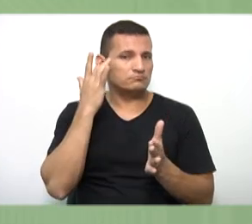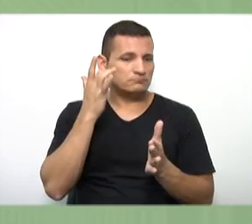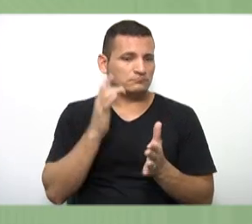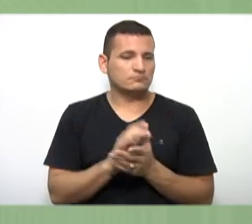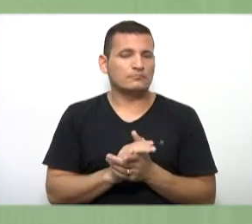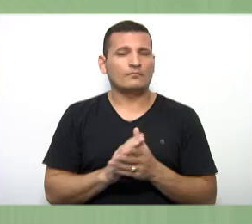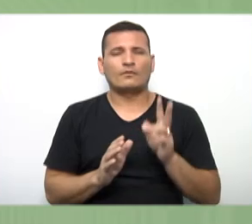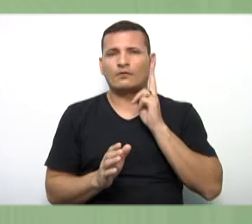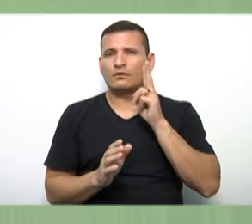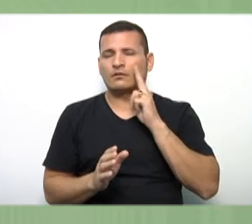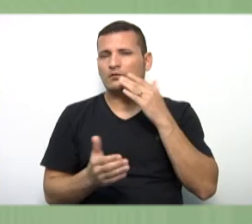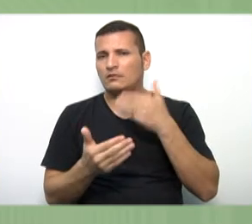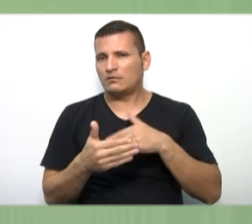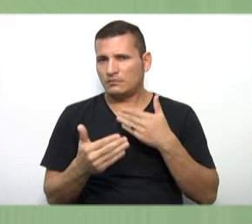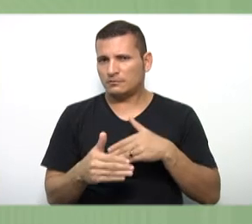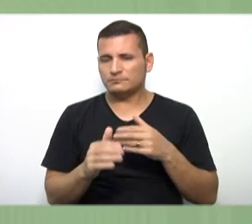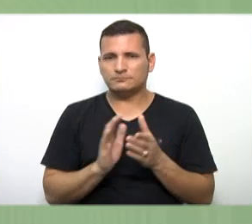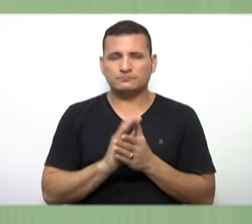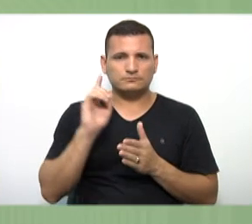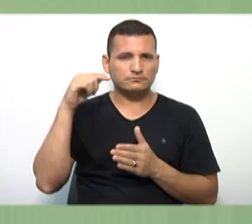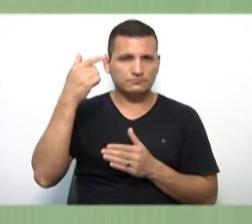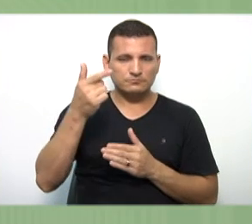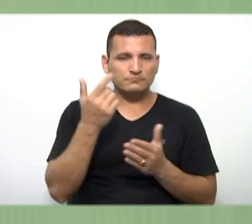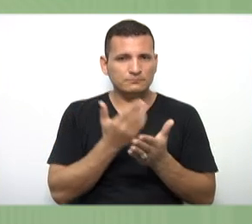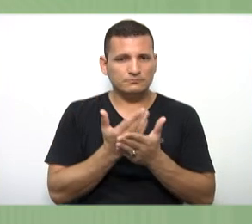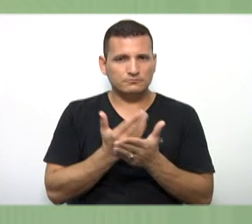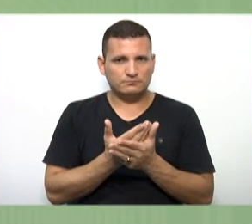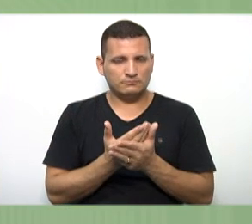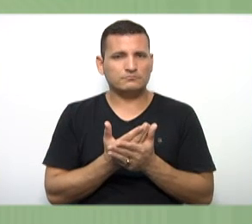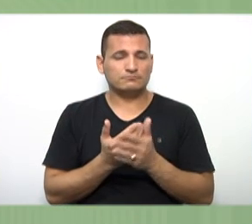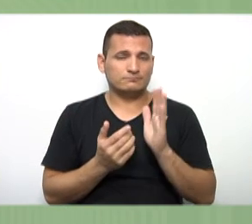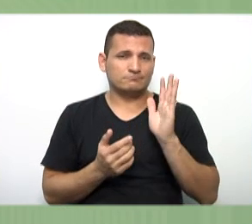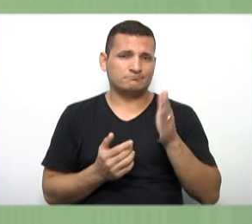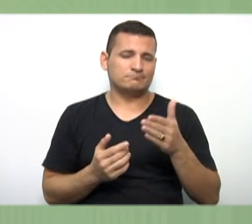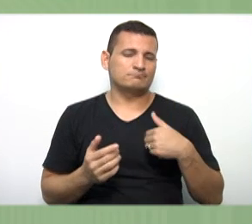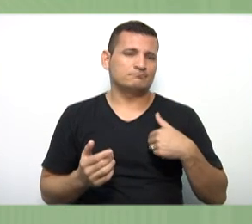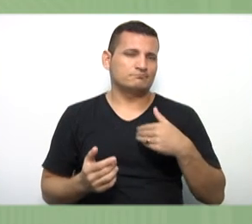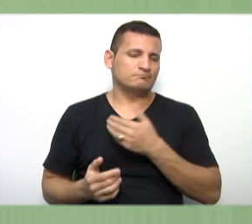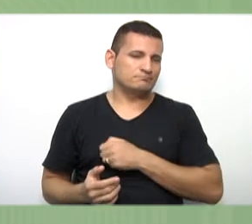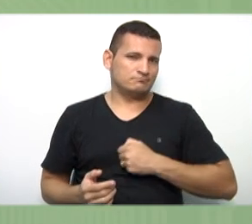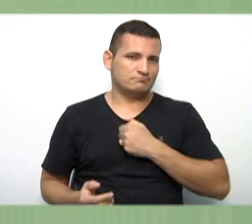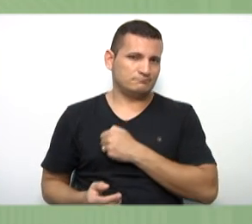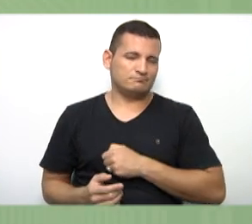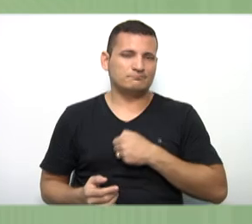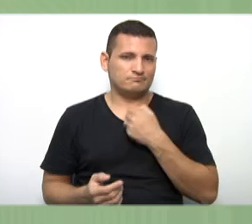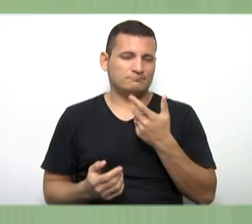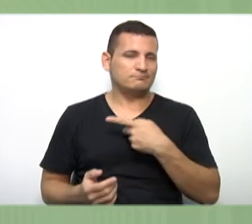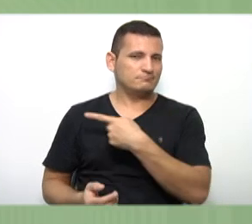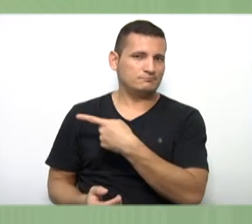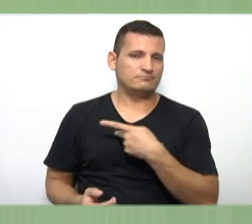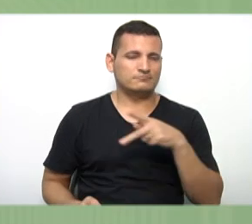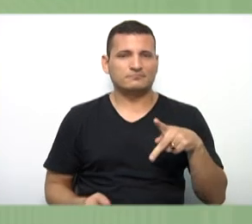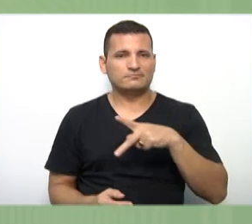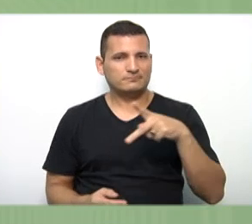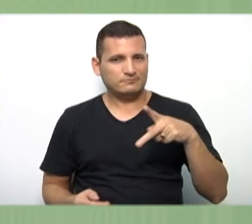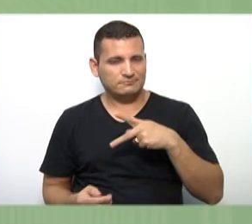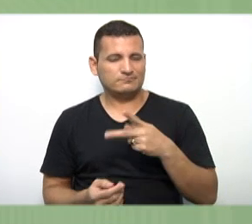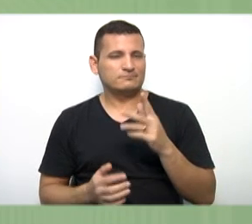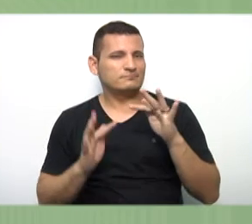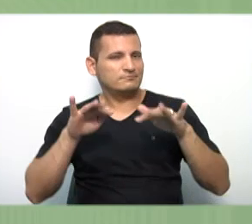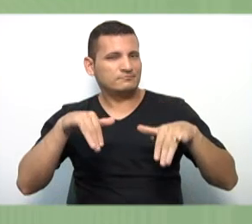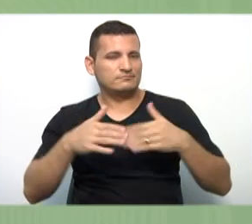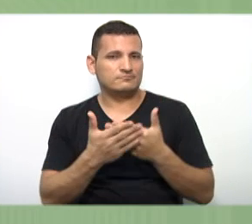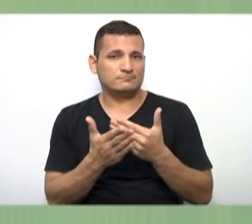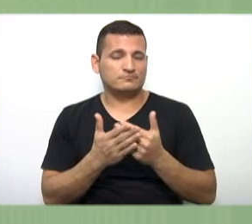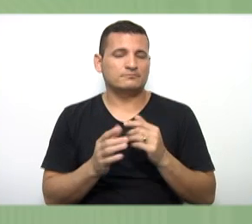nossas provas, nossa próxima aula. Isso já é um gostinho de saudade pra gente aqui, tanto para mim quanto para a professora Maraí, que na